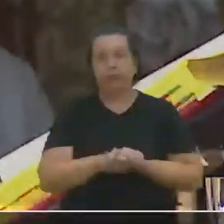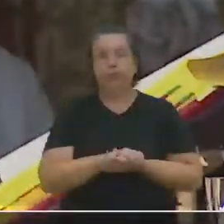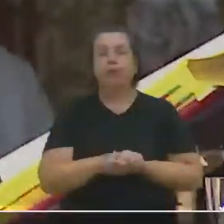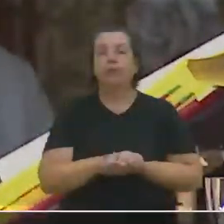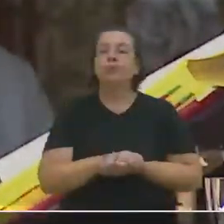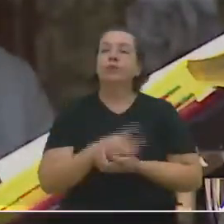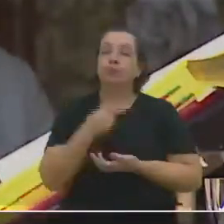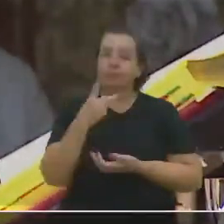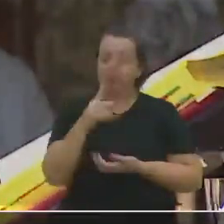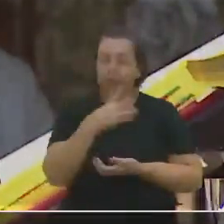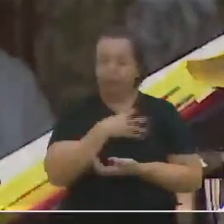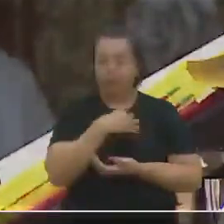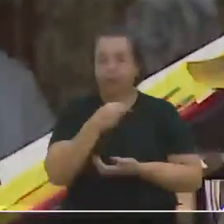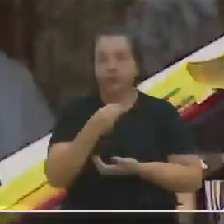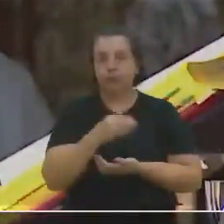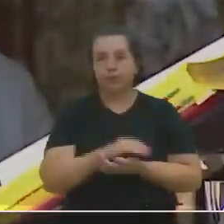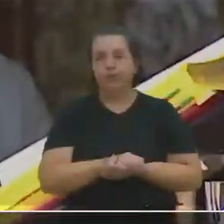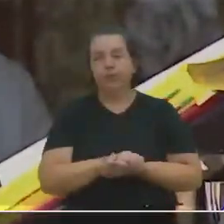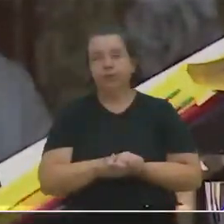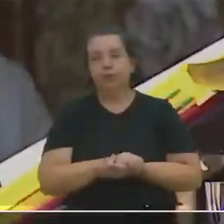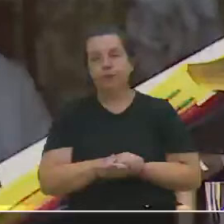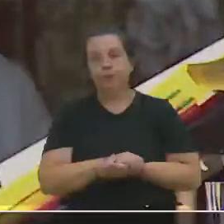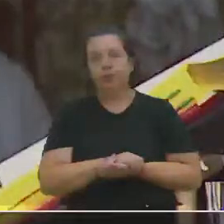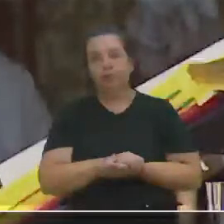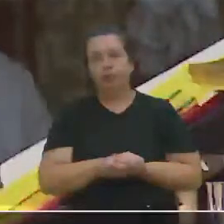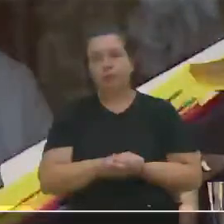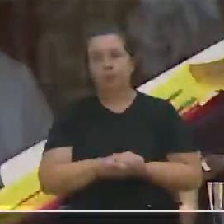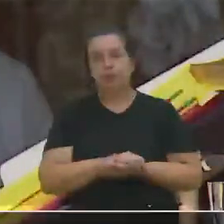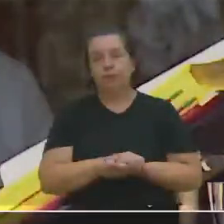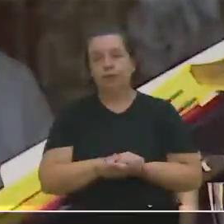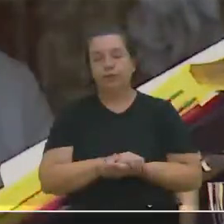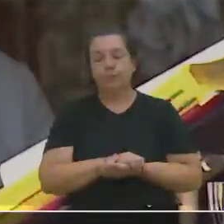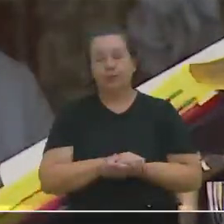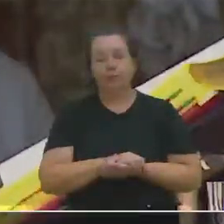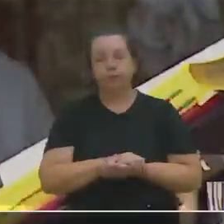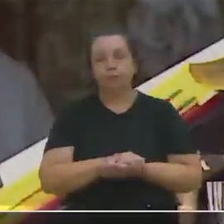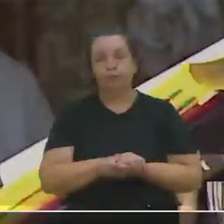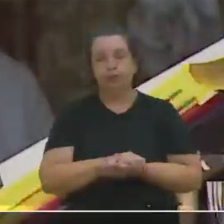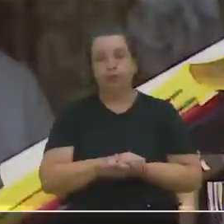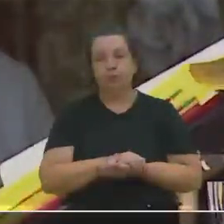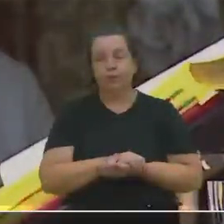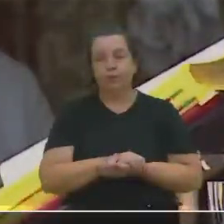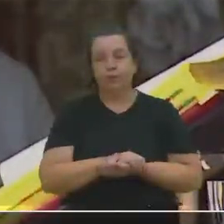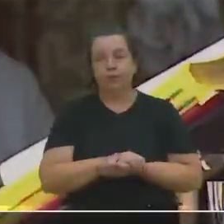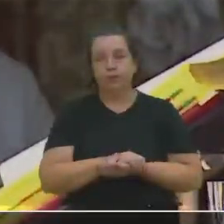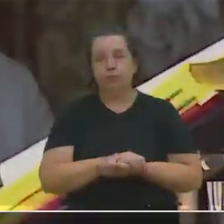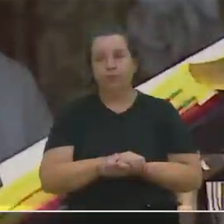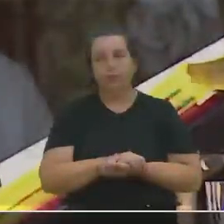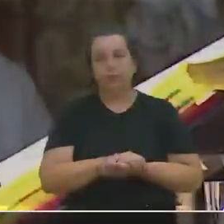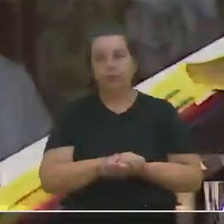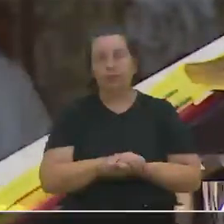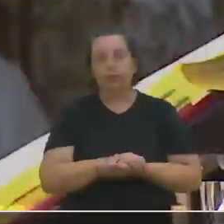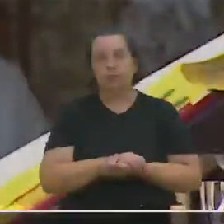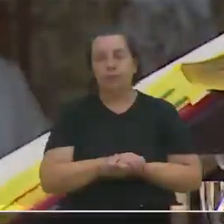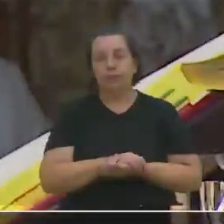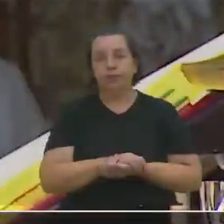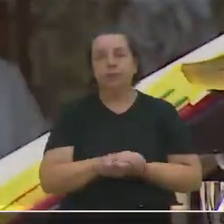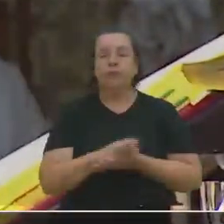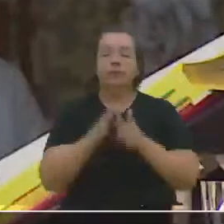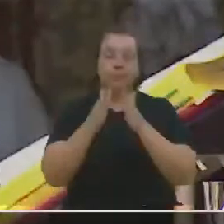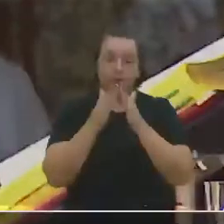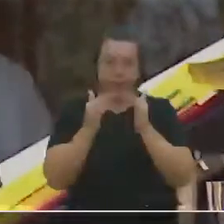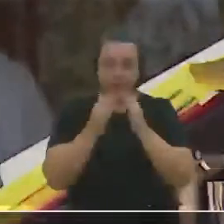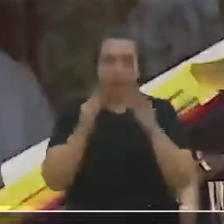vida e na vida de seus filhos. Enquanto o padre reza esta oração, vai pedindo a